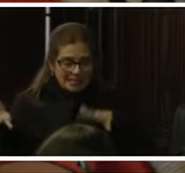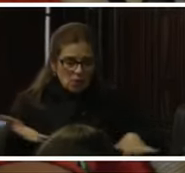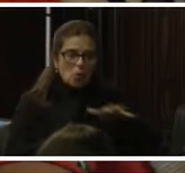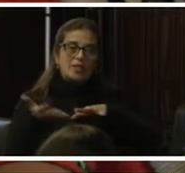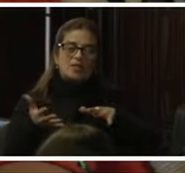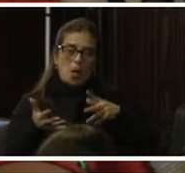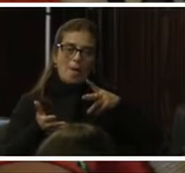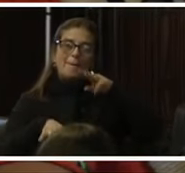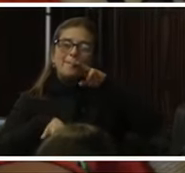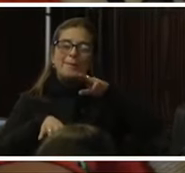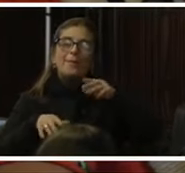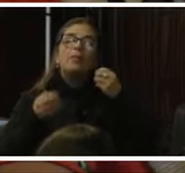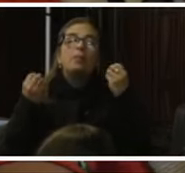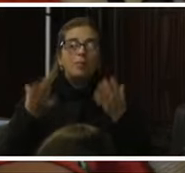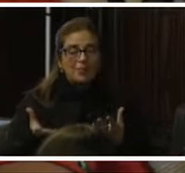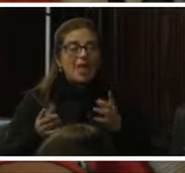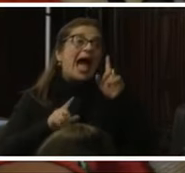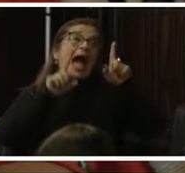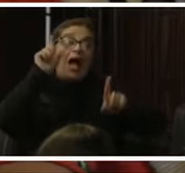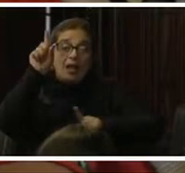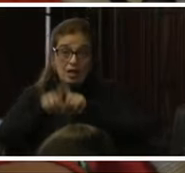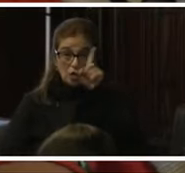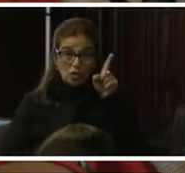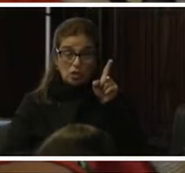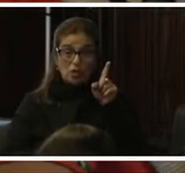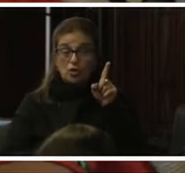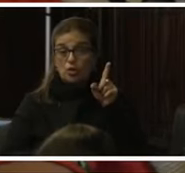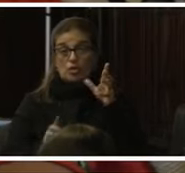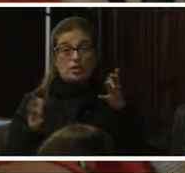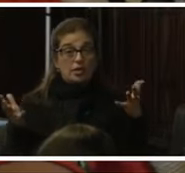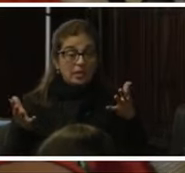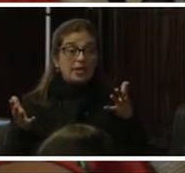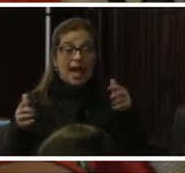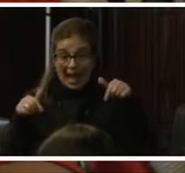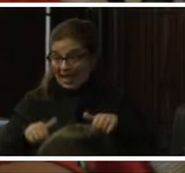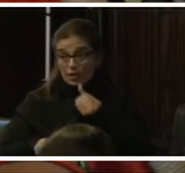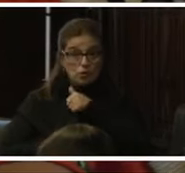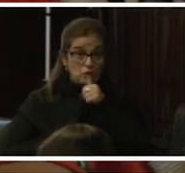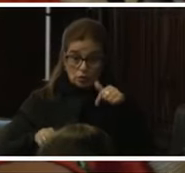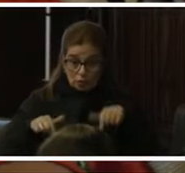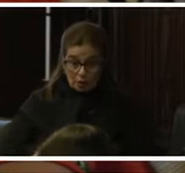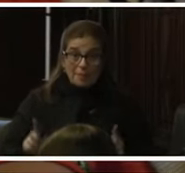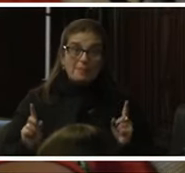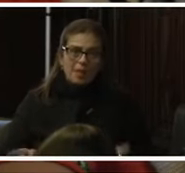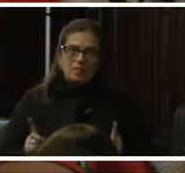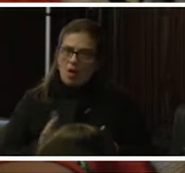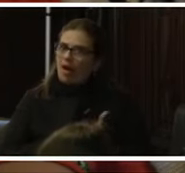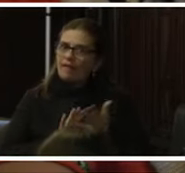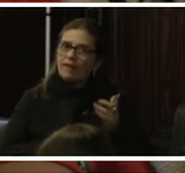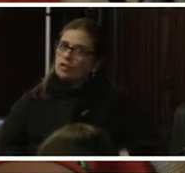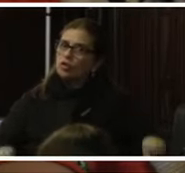sim alguma coisa não tá resolvido aqui nós mesmos vamos fazer